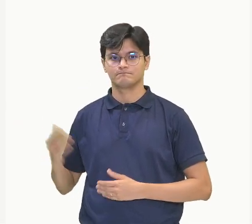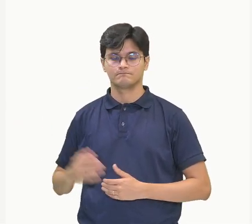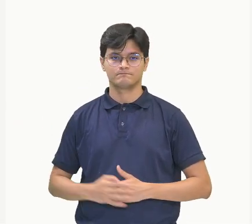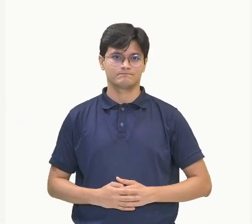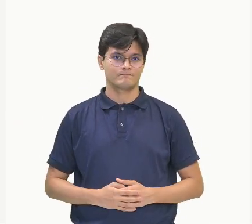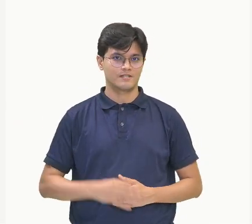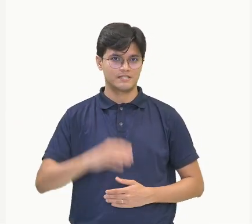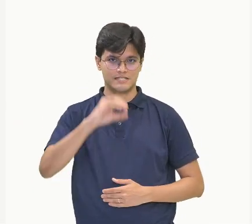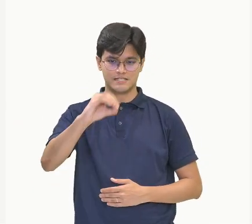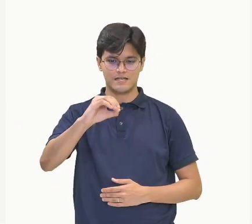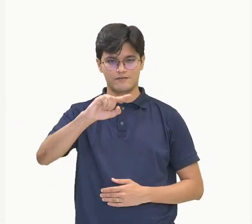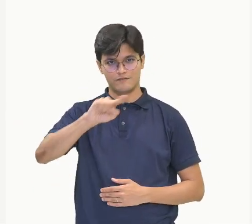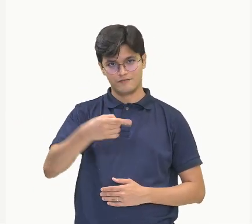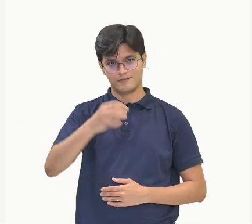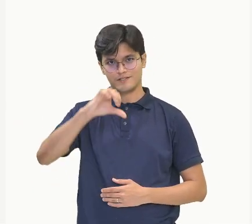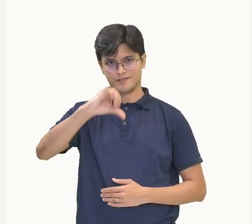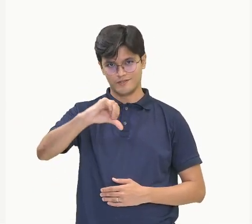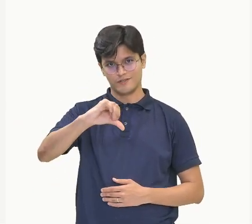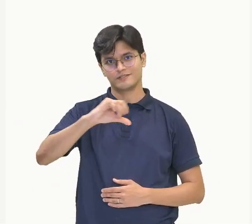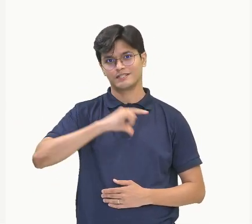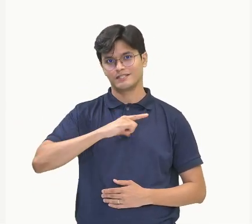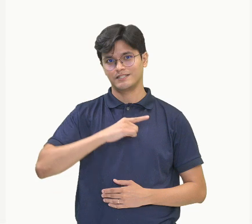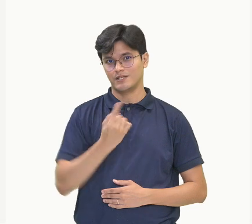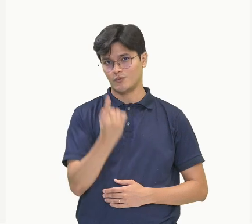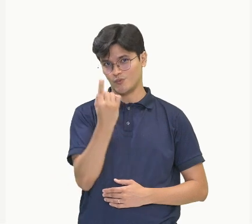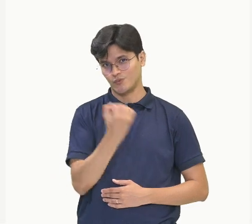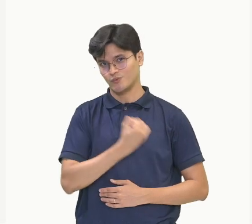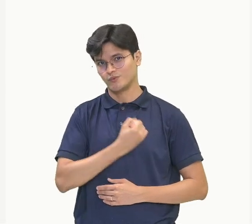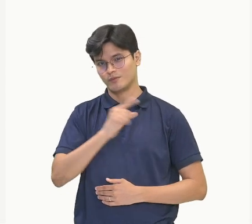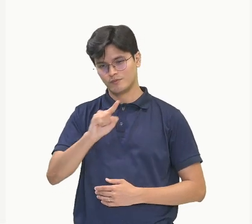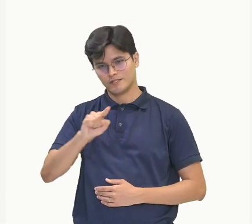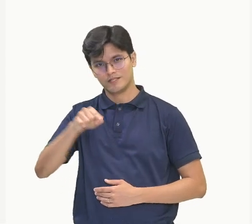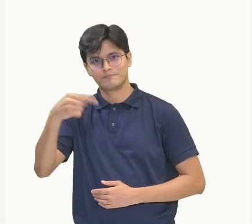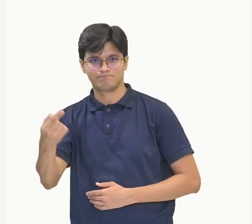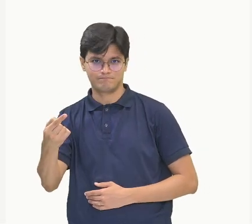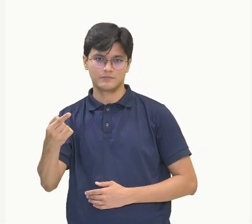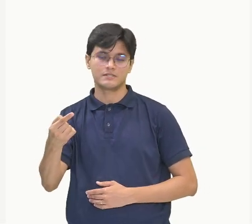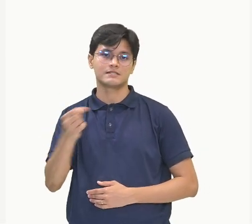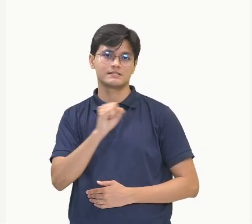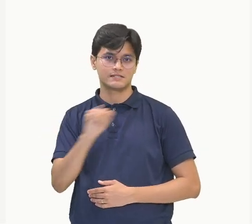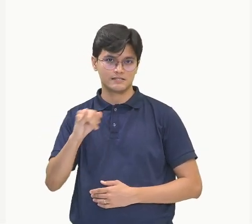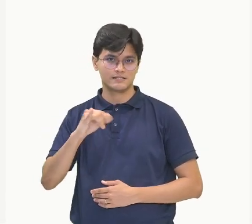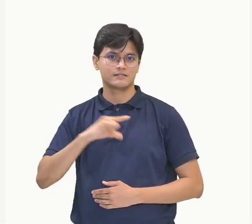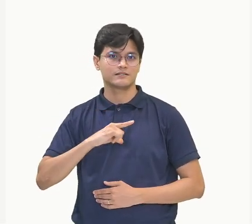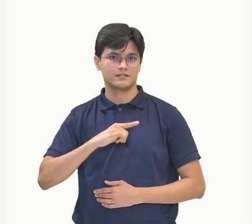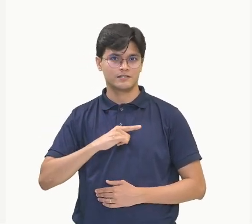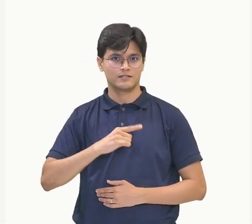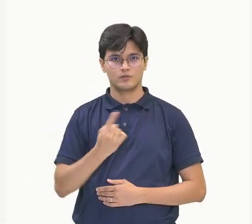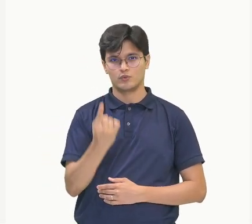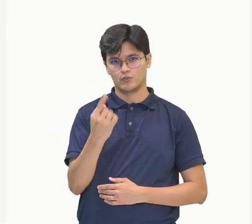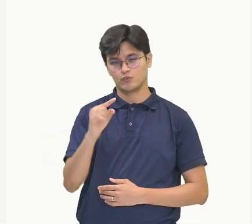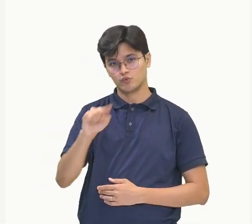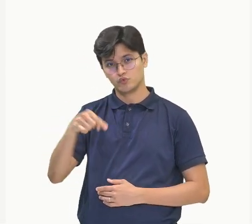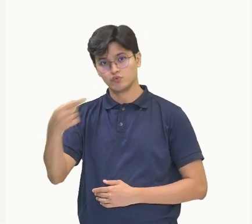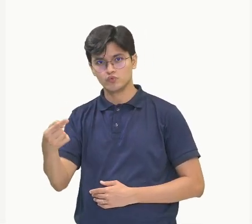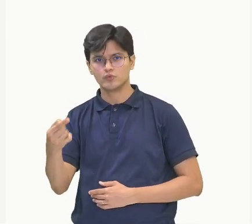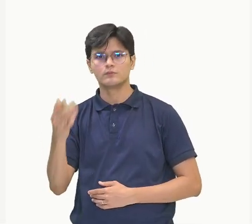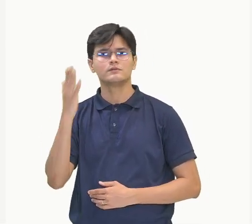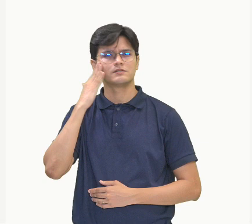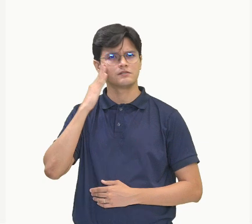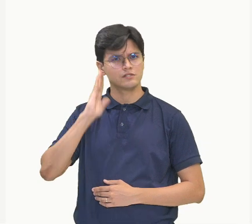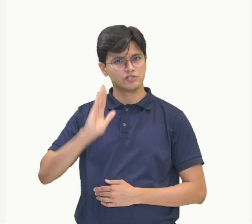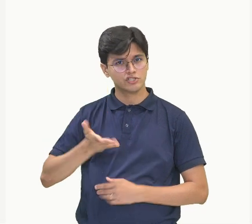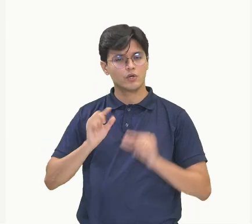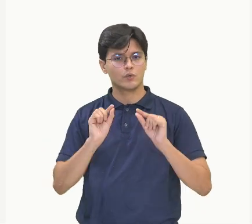a vírgula. Então eu tenho um número após a vírgula. Então quando eu tenho um número, eu já sei que vai ser